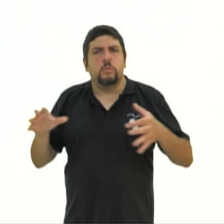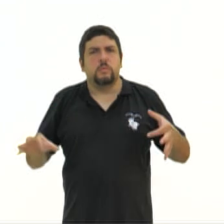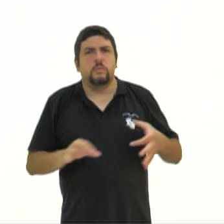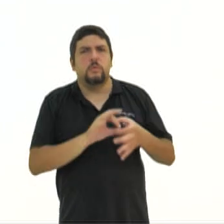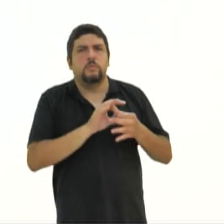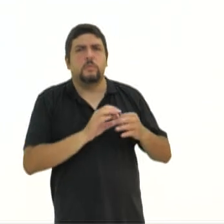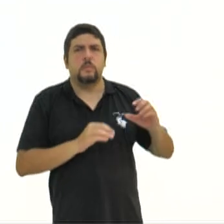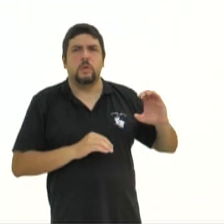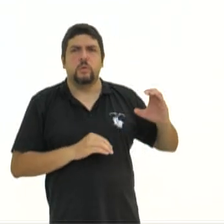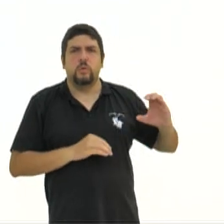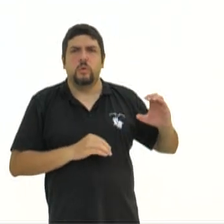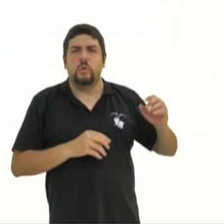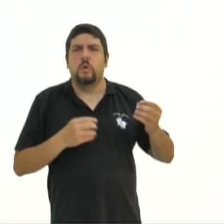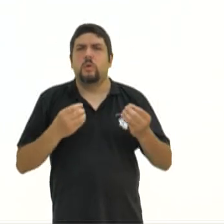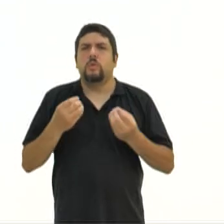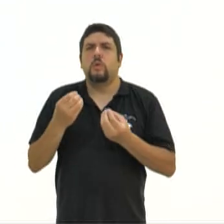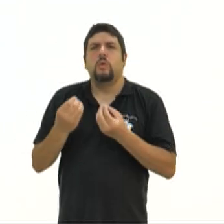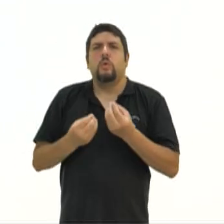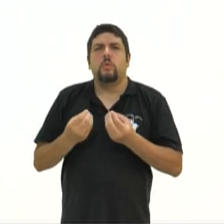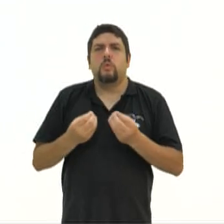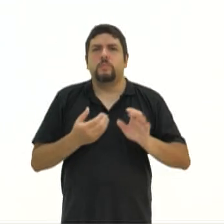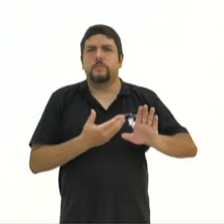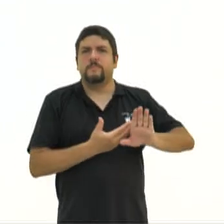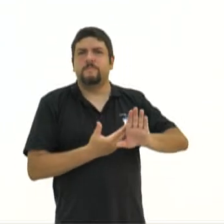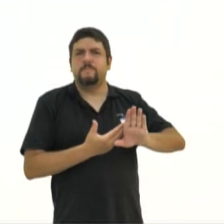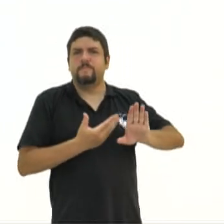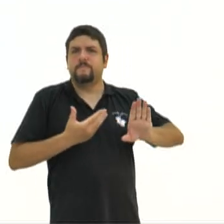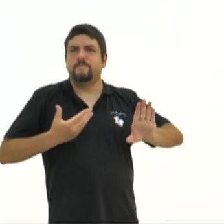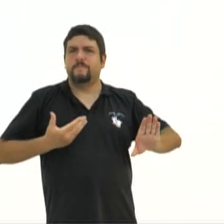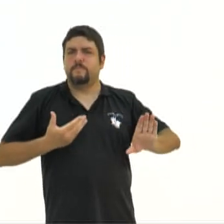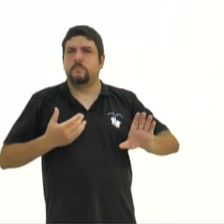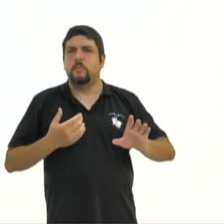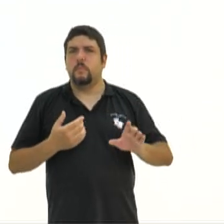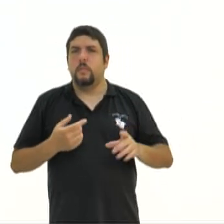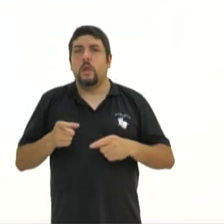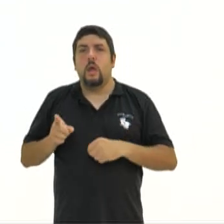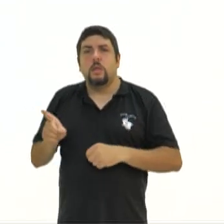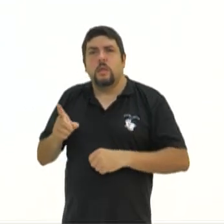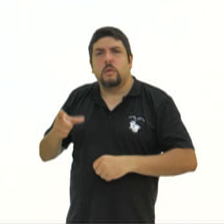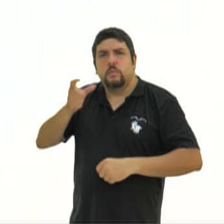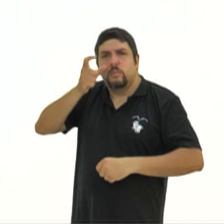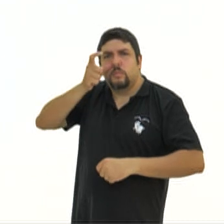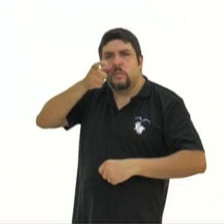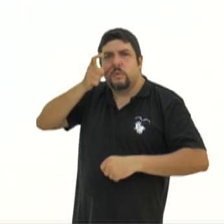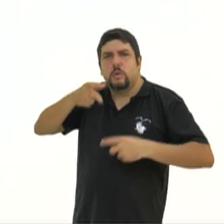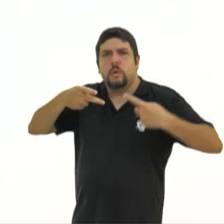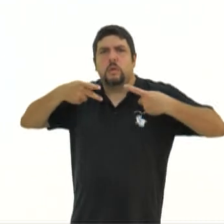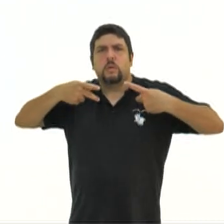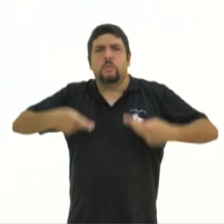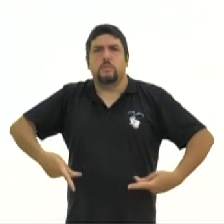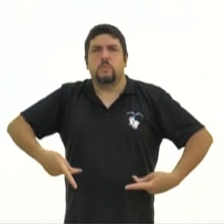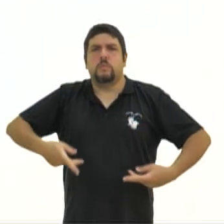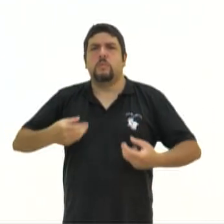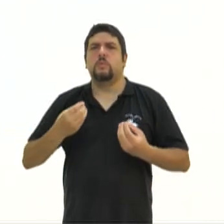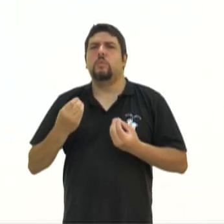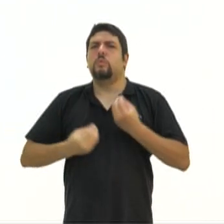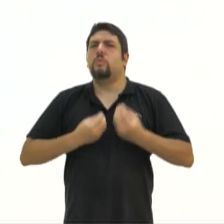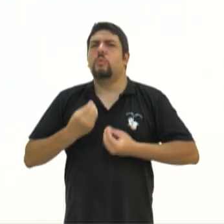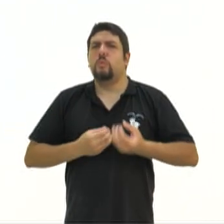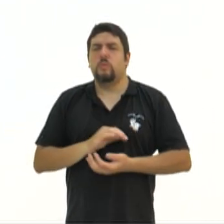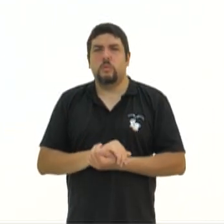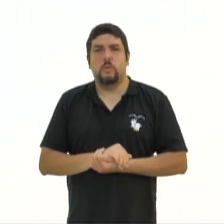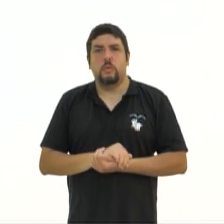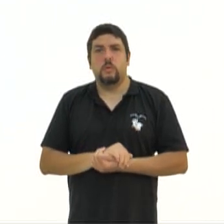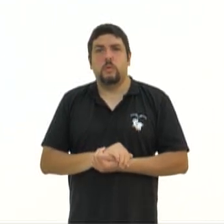afasta definitivamente desta corrente filosófica? Que tipo de postura Descartes assume? Então, qual é a postura